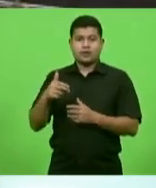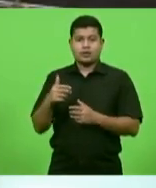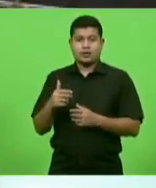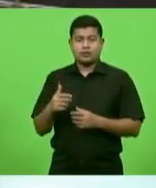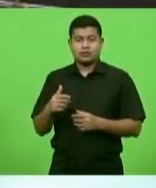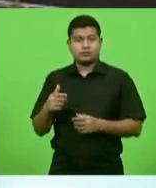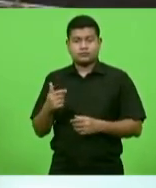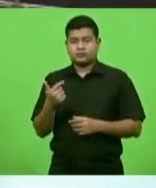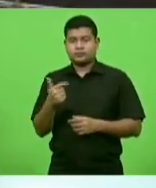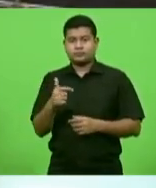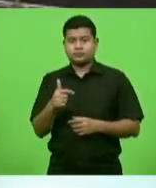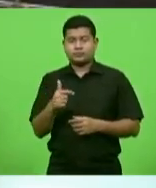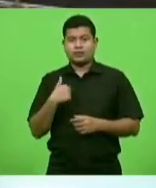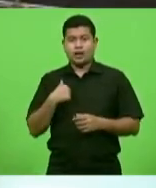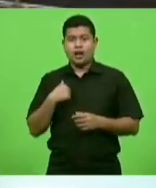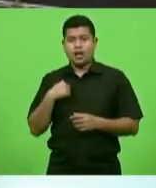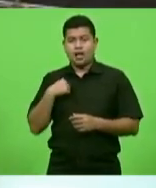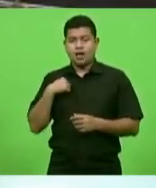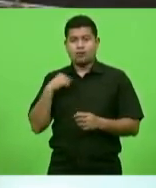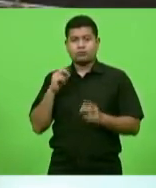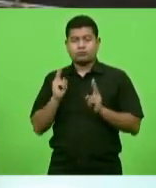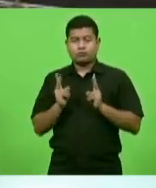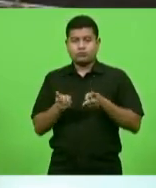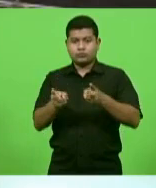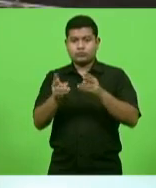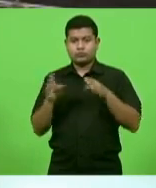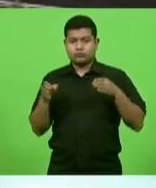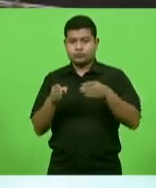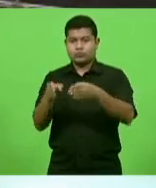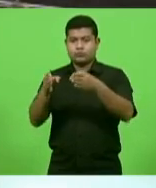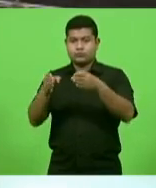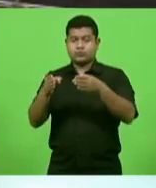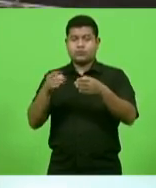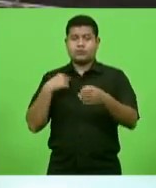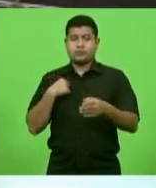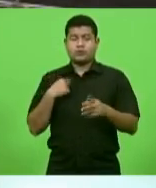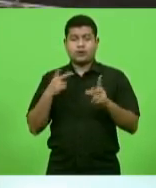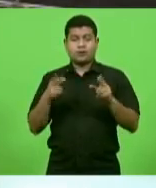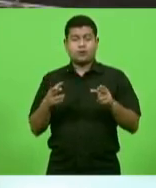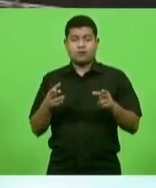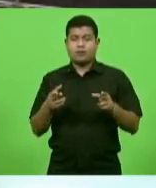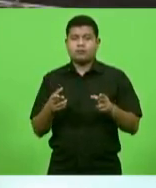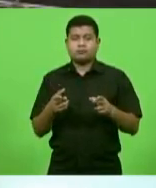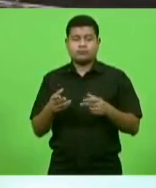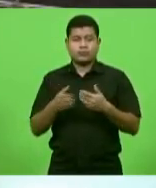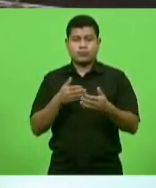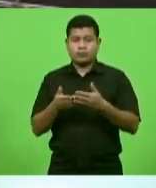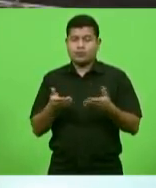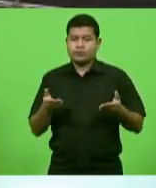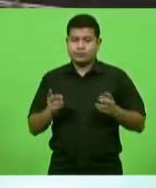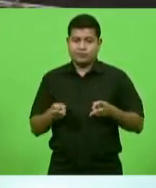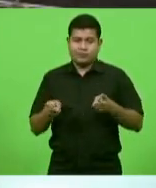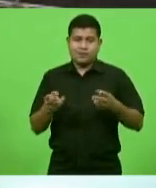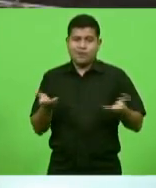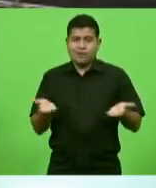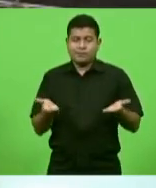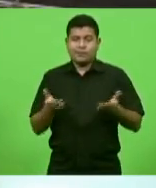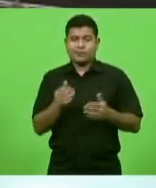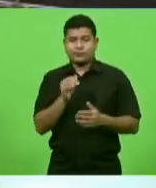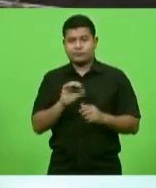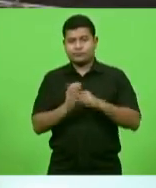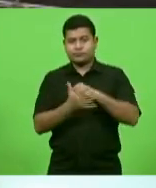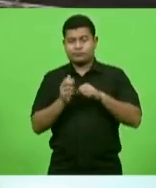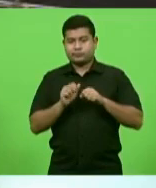e tem pautado todos os meus posicionamentos durante a grave crise e implantamos os autos